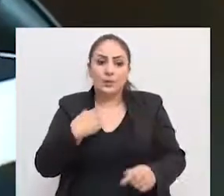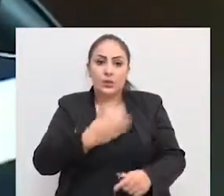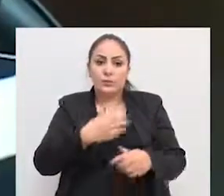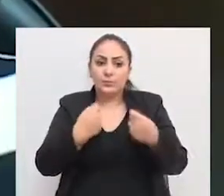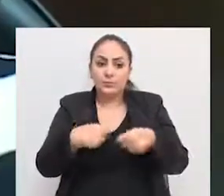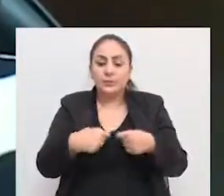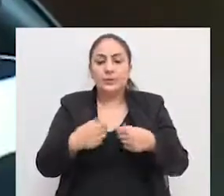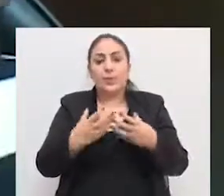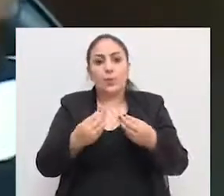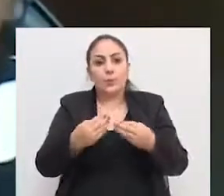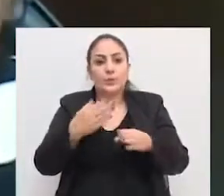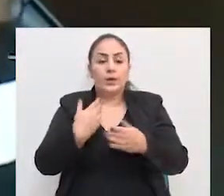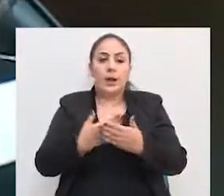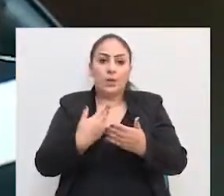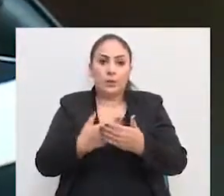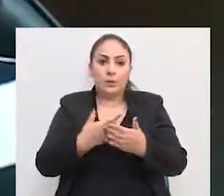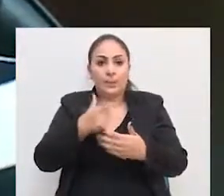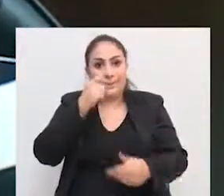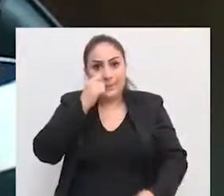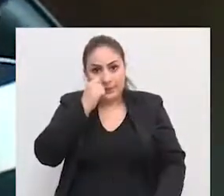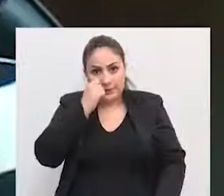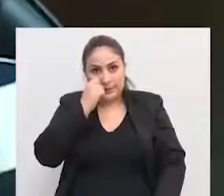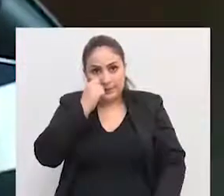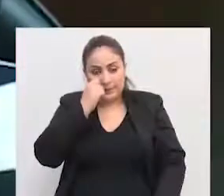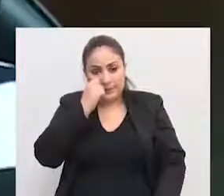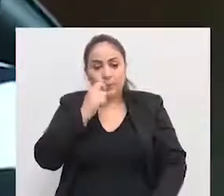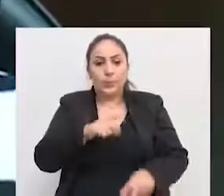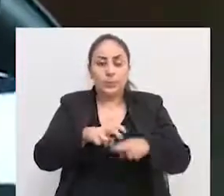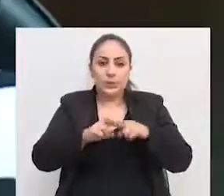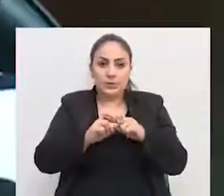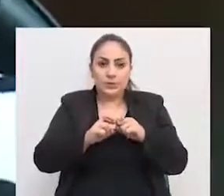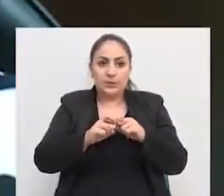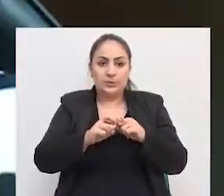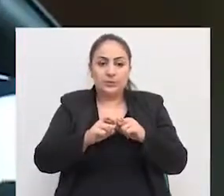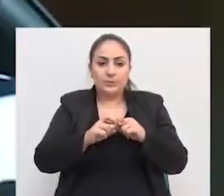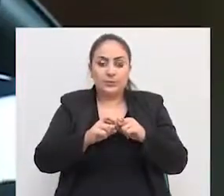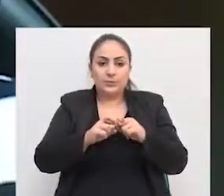que a gente precisa muito das aulas presenciais, né? Então,